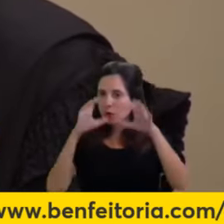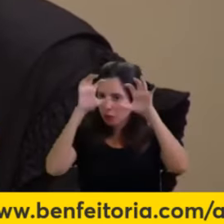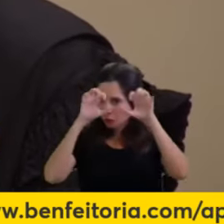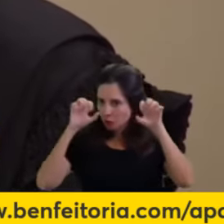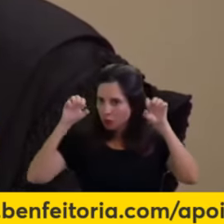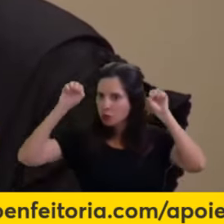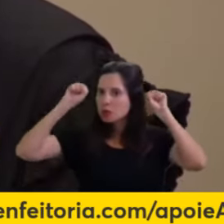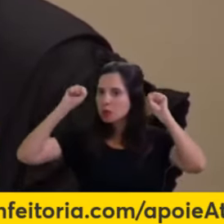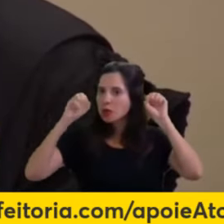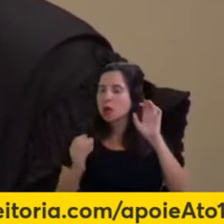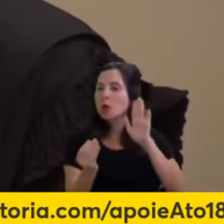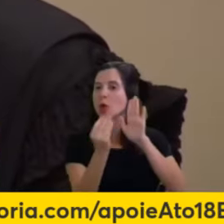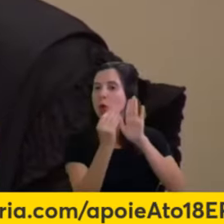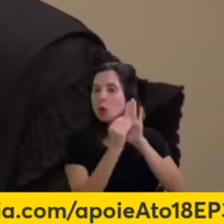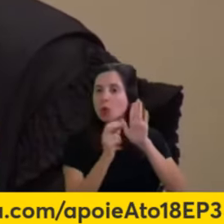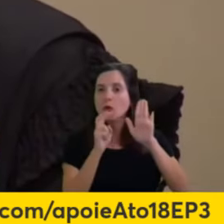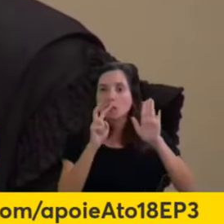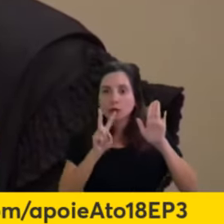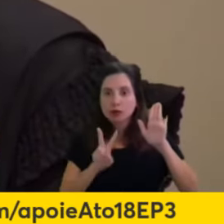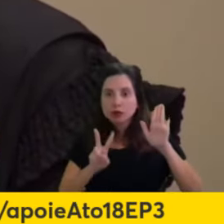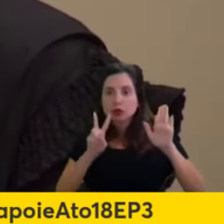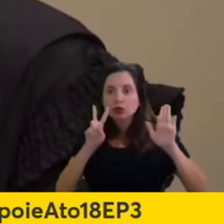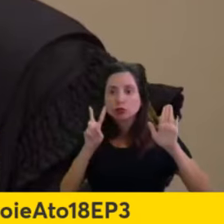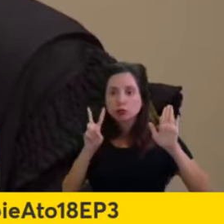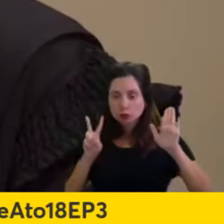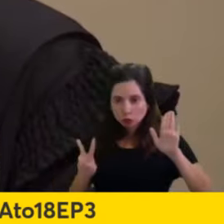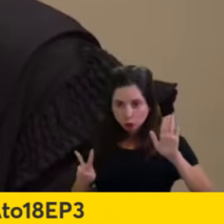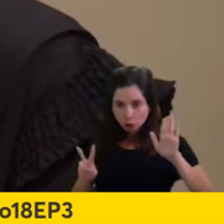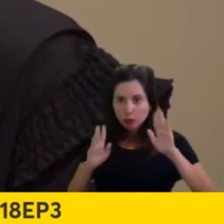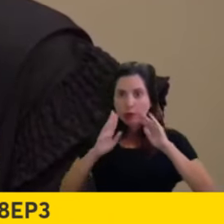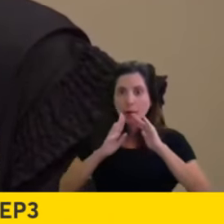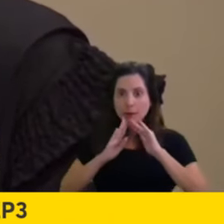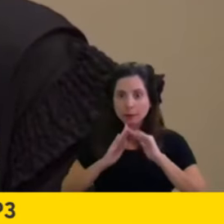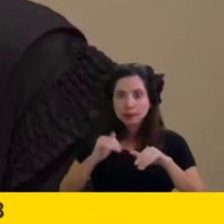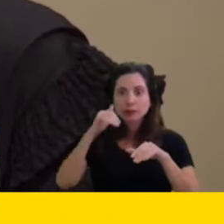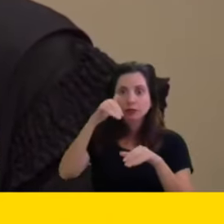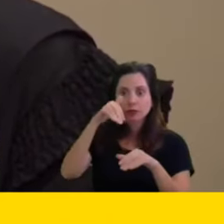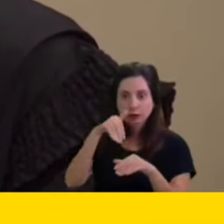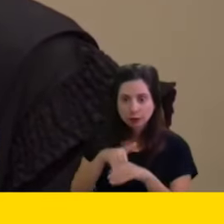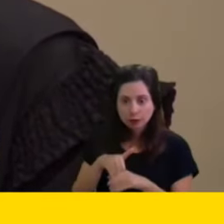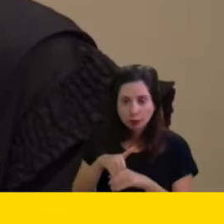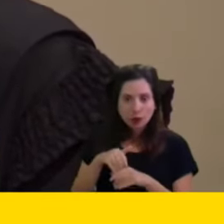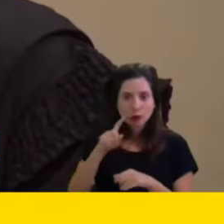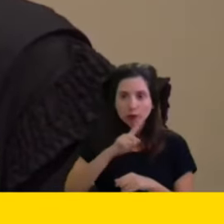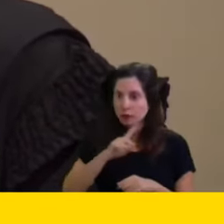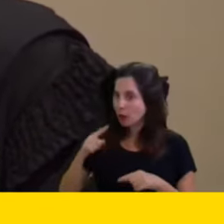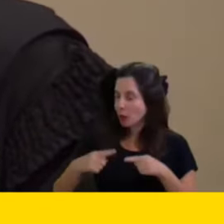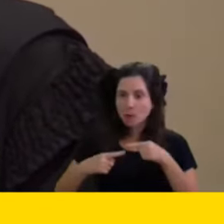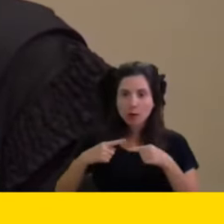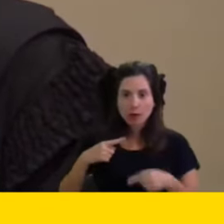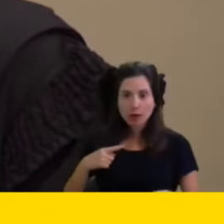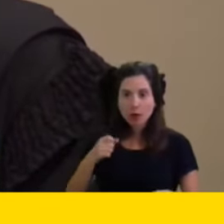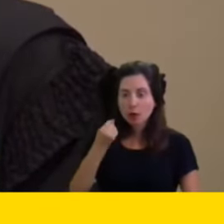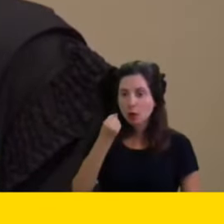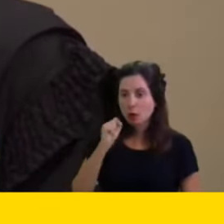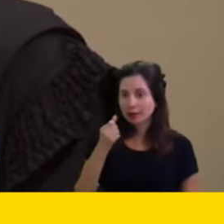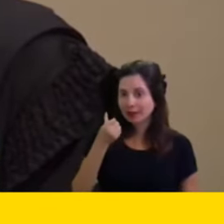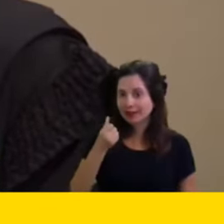pleito de 22 a premissa segunda a qual o pedido explícito de voto ou de Não voto proibido pela Norma do artigo 36